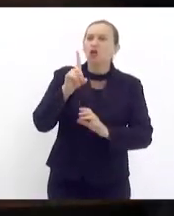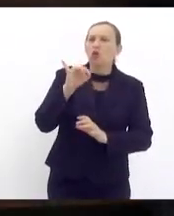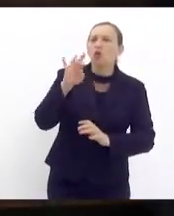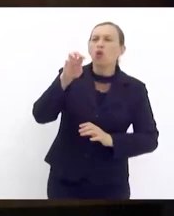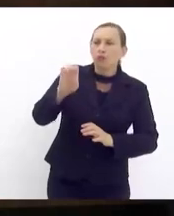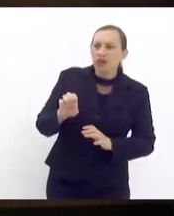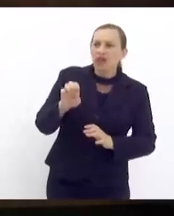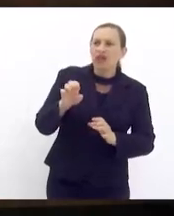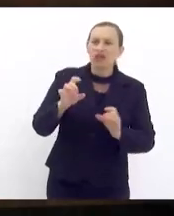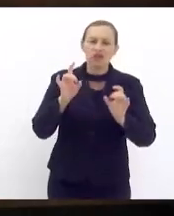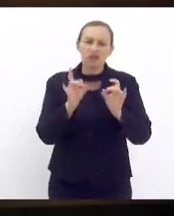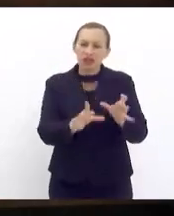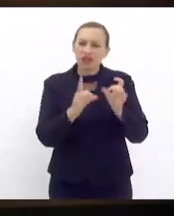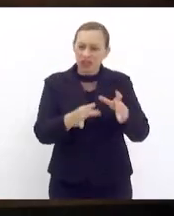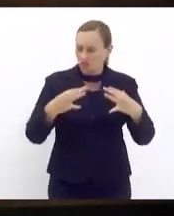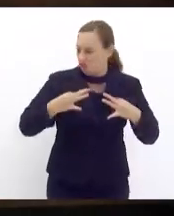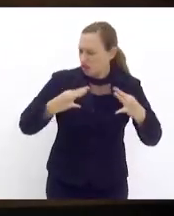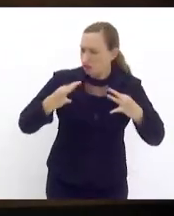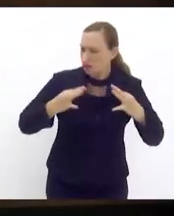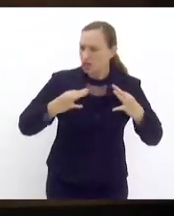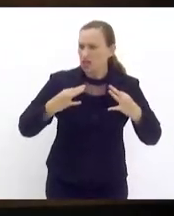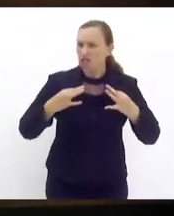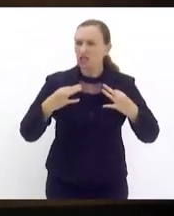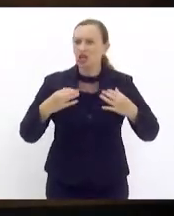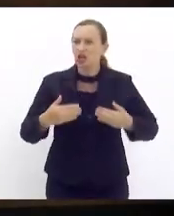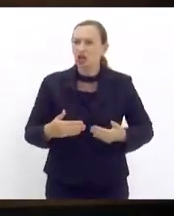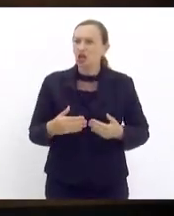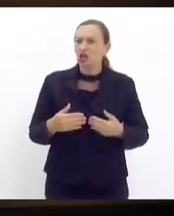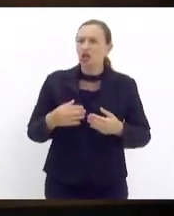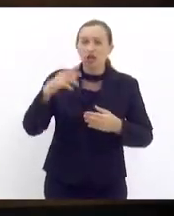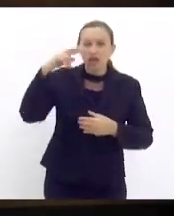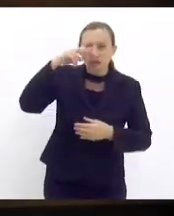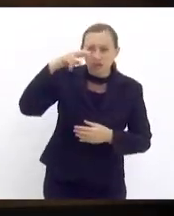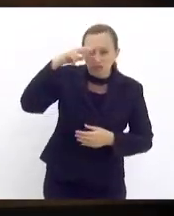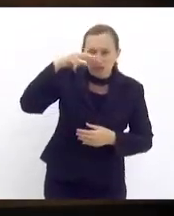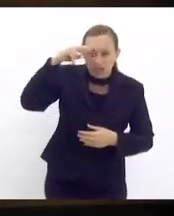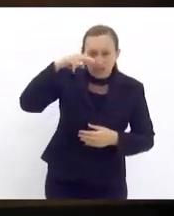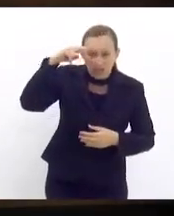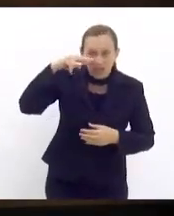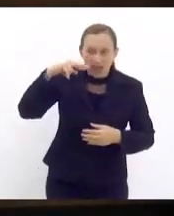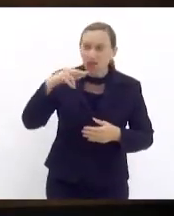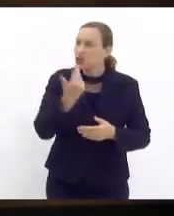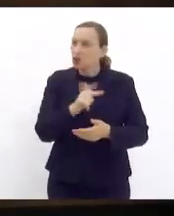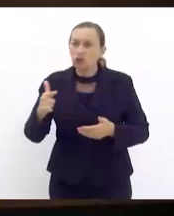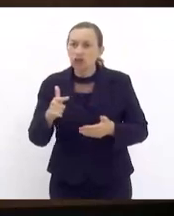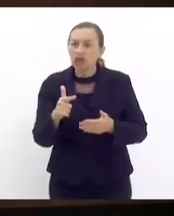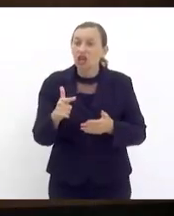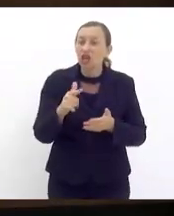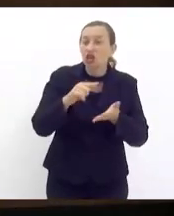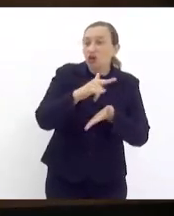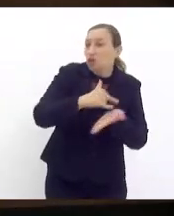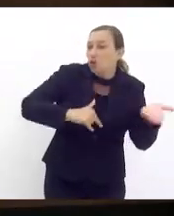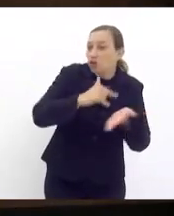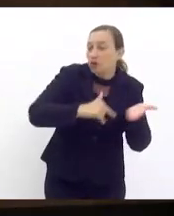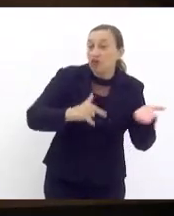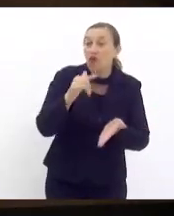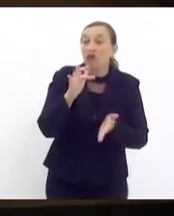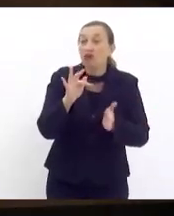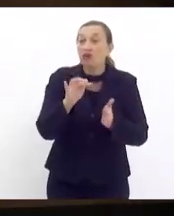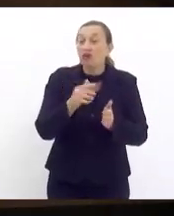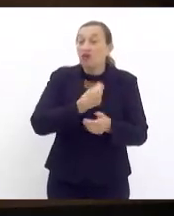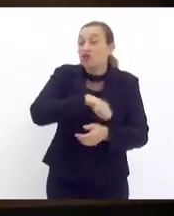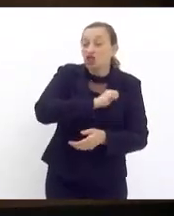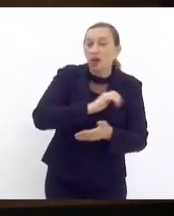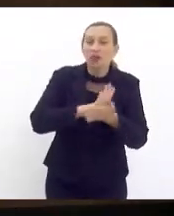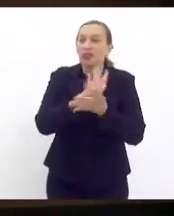camisa short material sem nota fiscal Rodrigo Isso é um absurdo lesão do Estado o